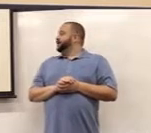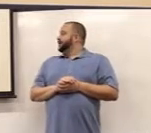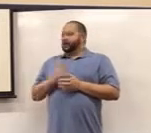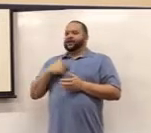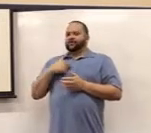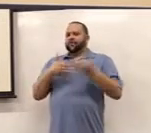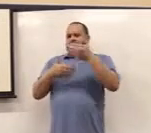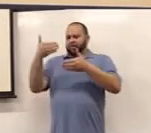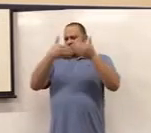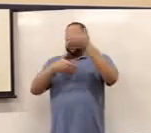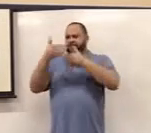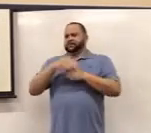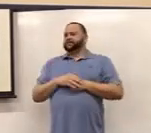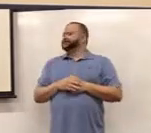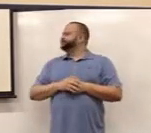um pedacinho, só pra gente entrar